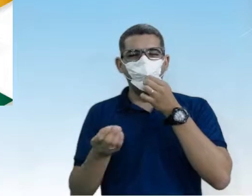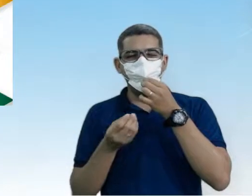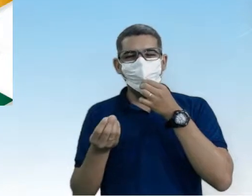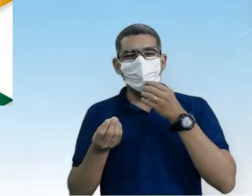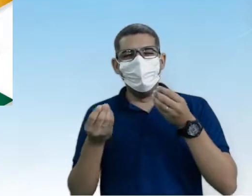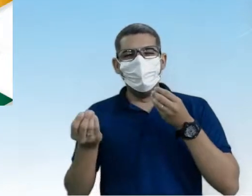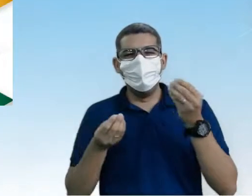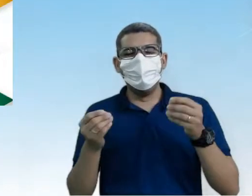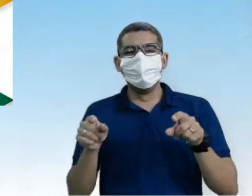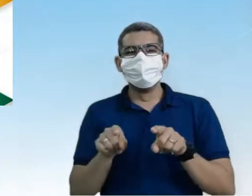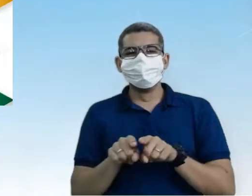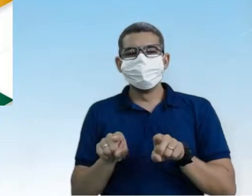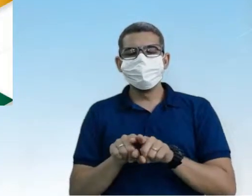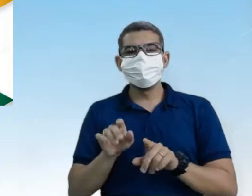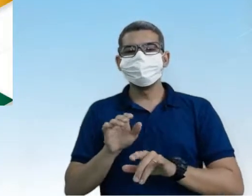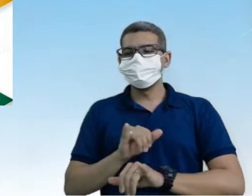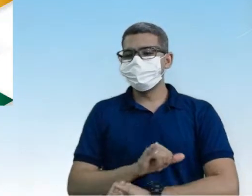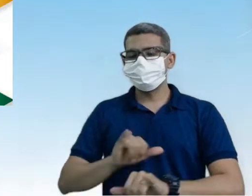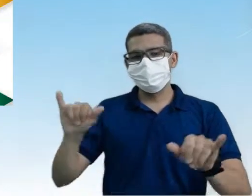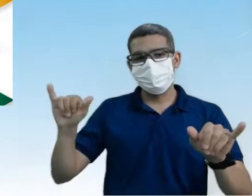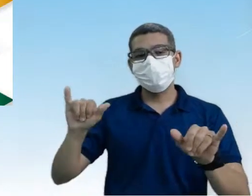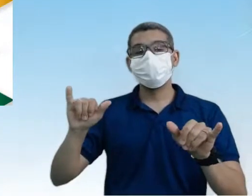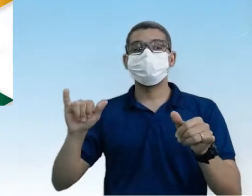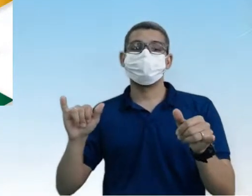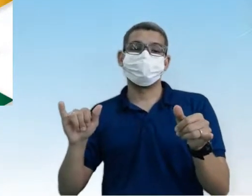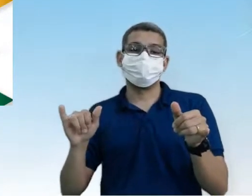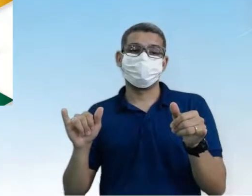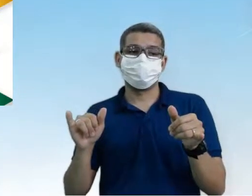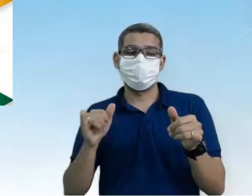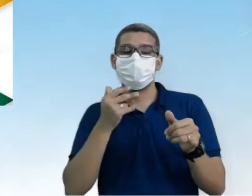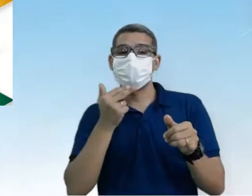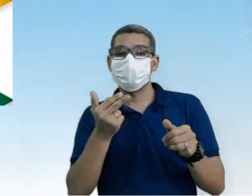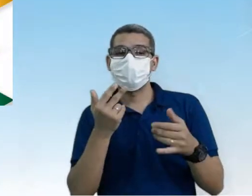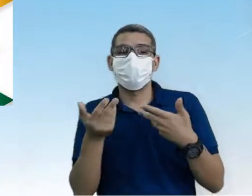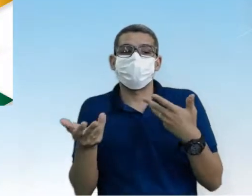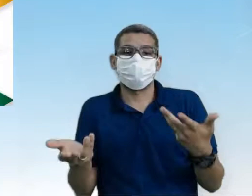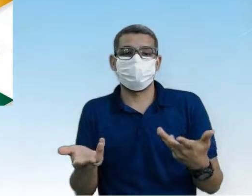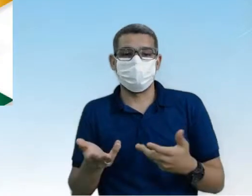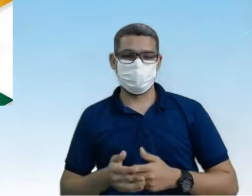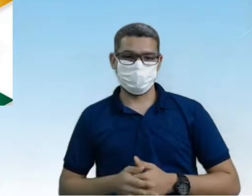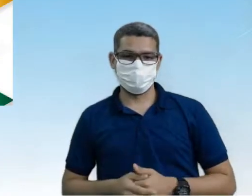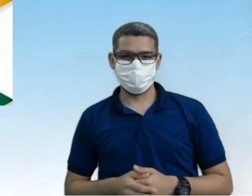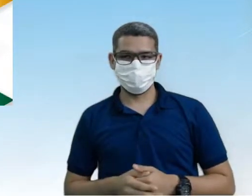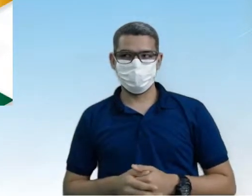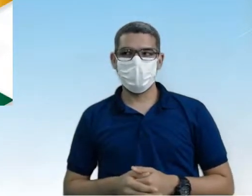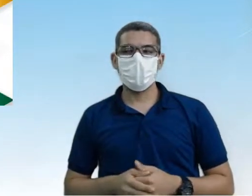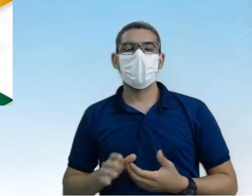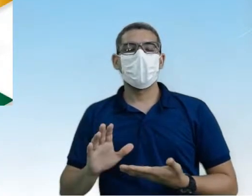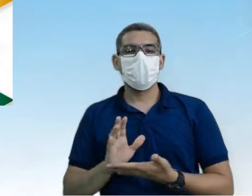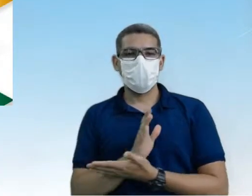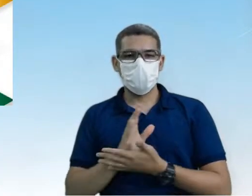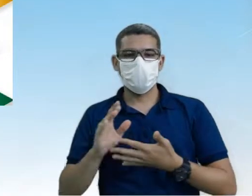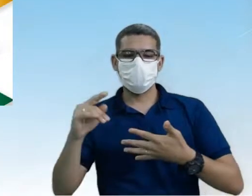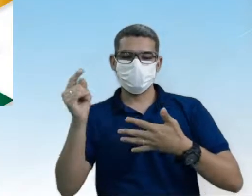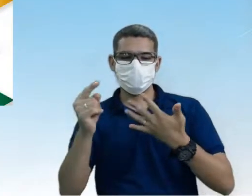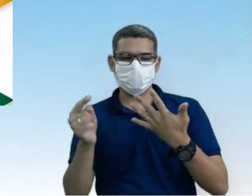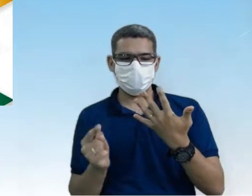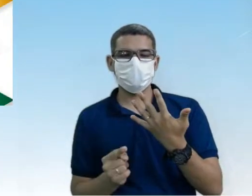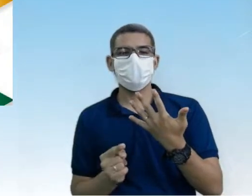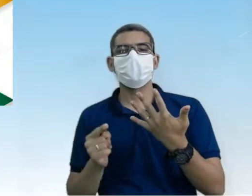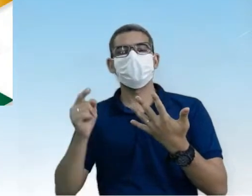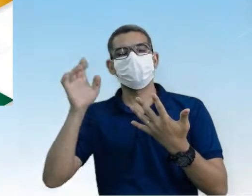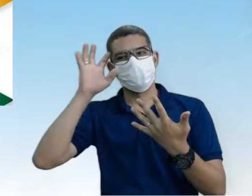determinado anúncio, como é que é a linguagem, o que é utilizado. Então, eu coloquei aqui alguns pontos para a gente